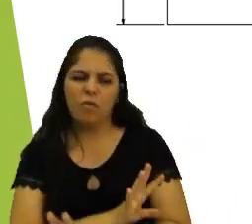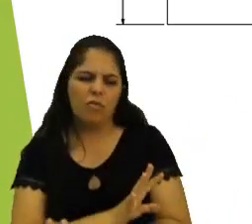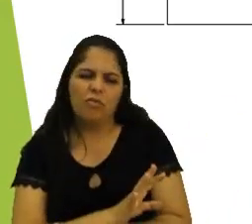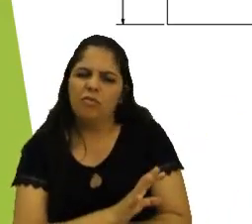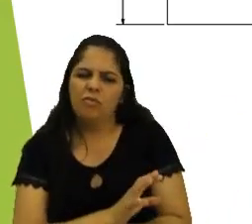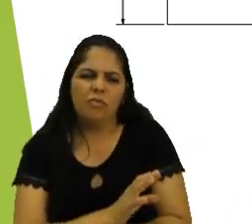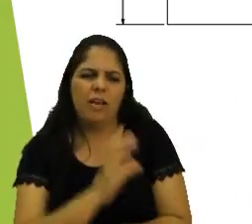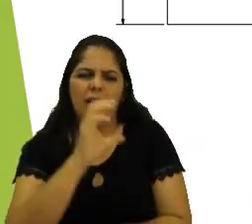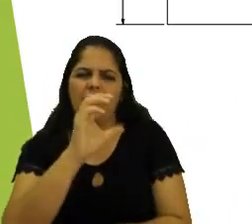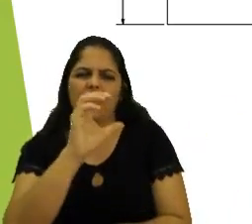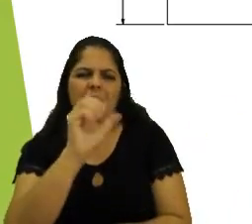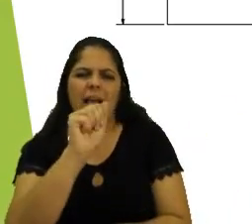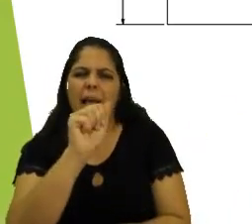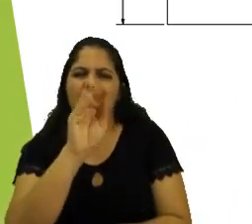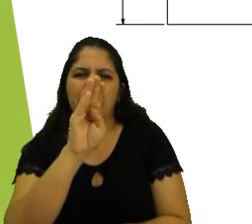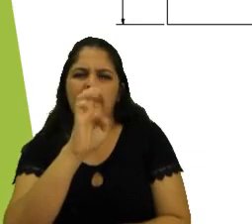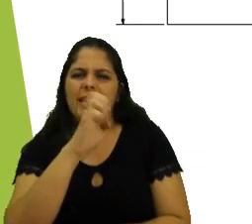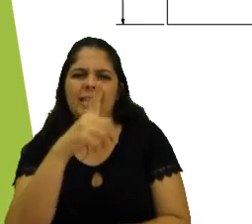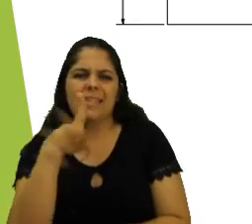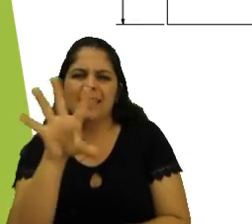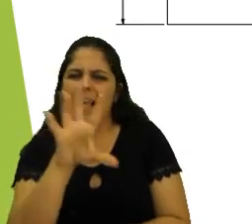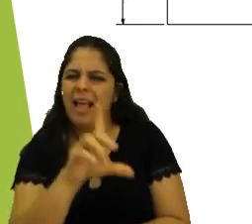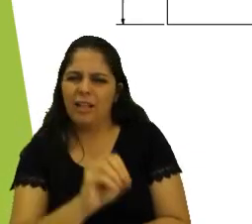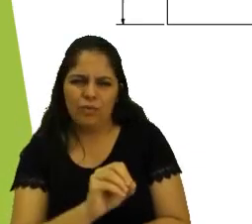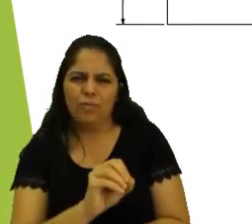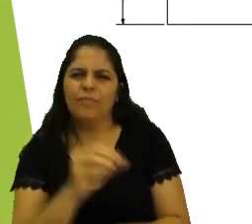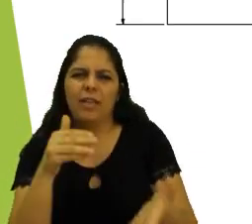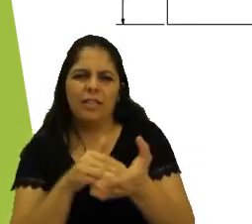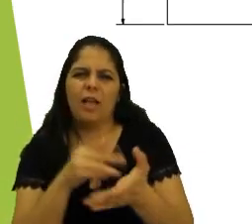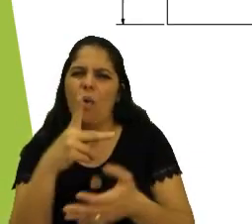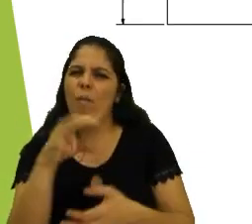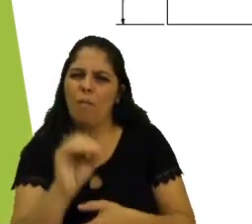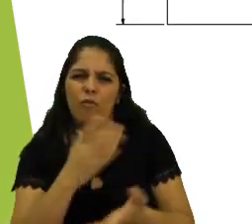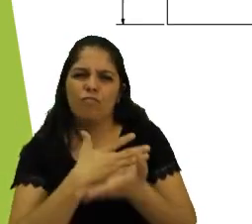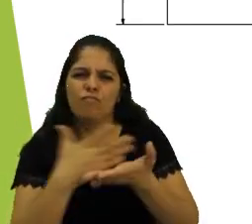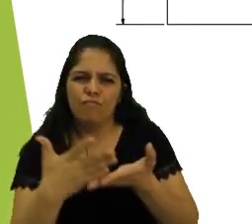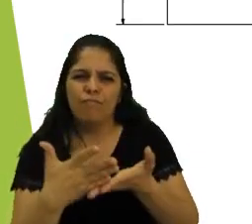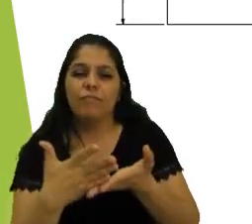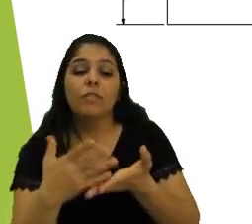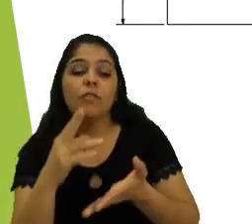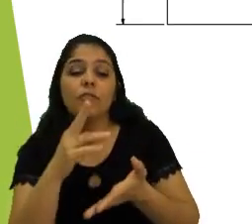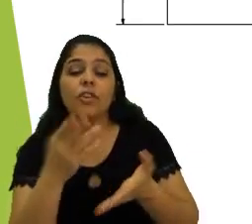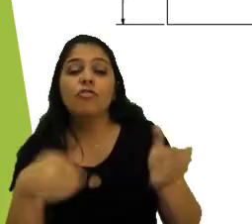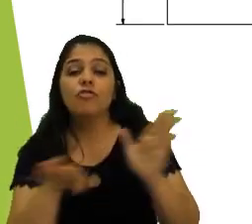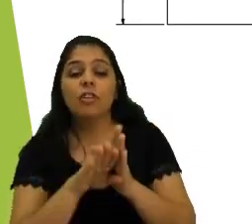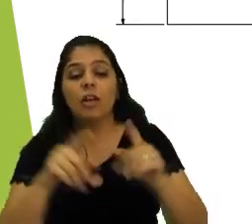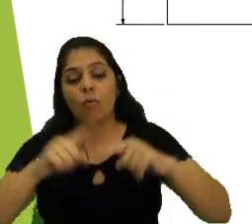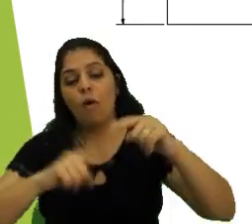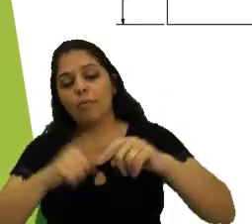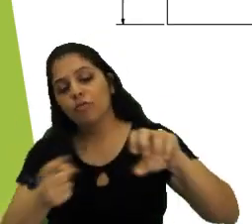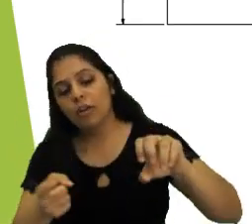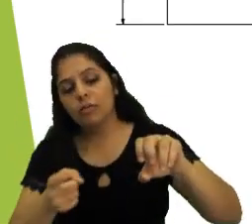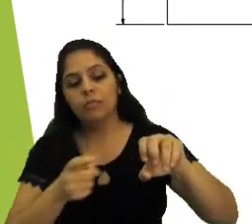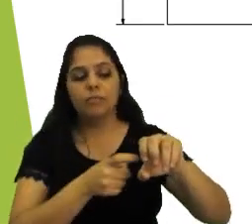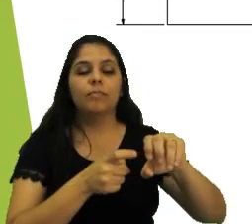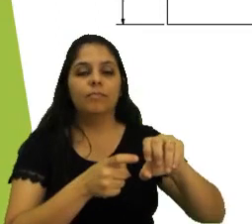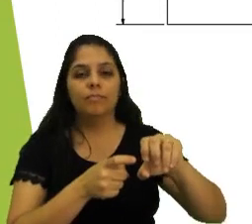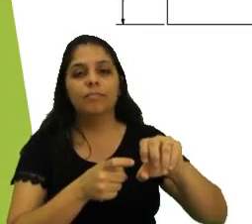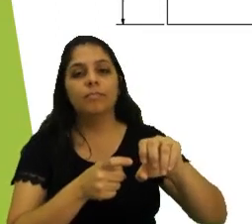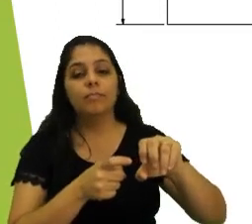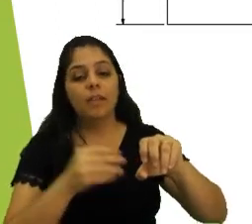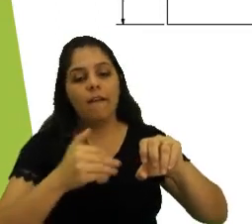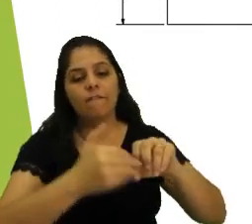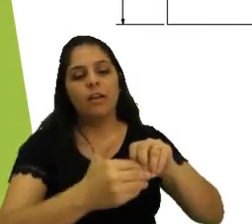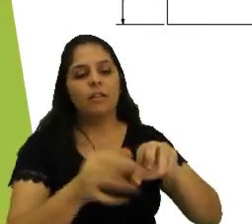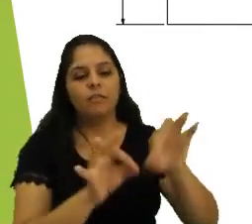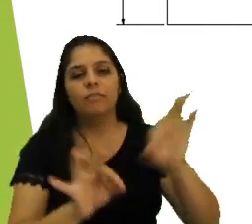o ponto inicial aqui da aproximação, né? E aí eu vou chegar com a ferramenta em avanço programado, tá? X0